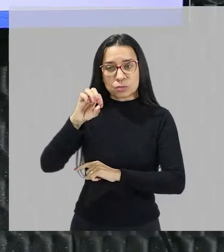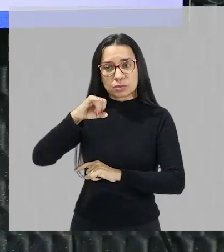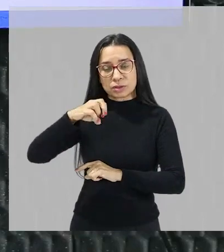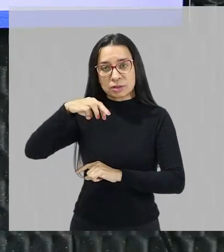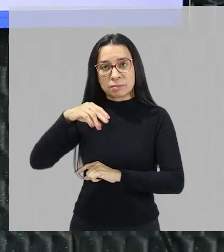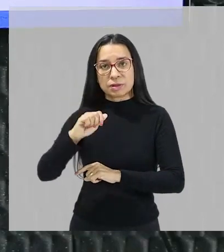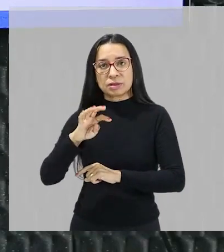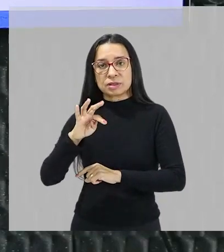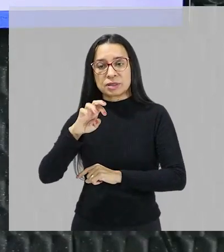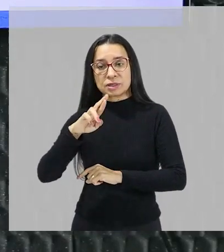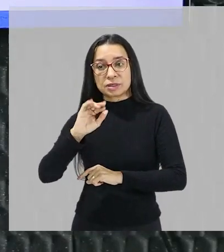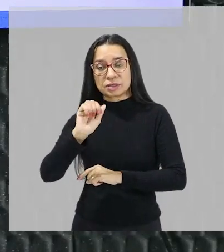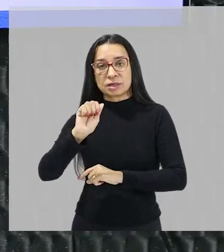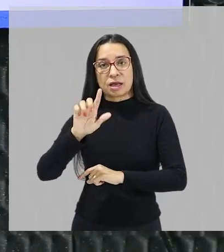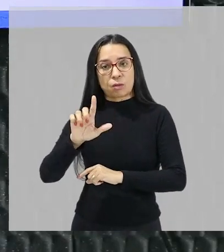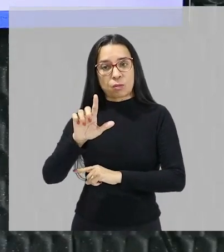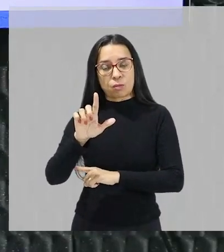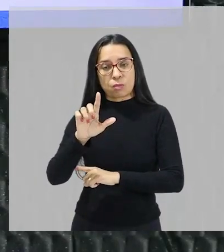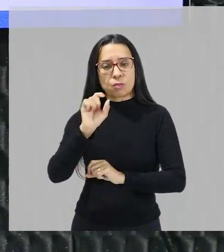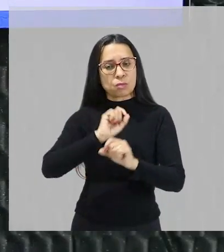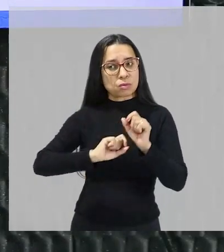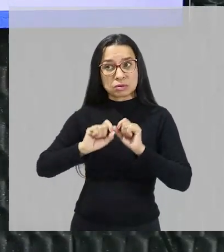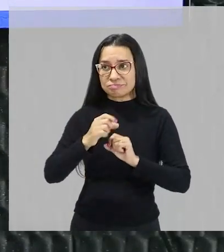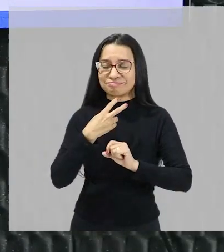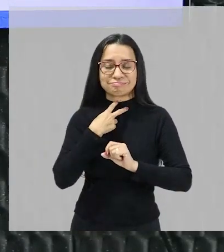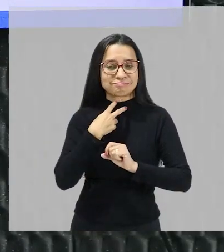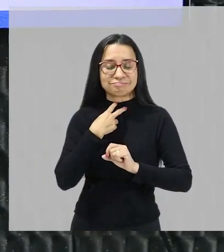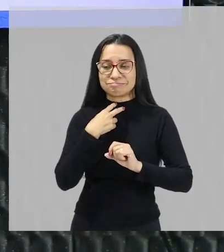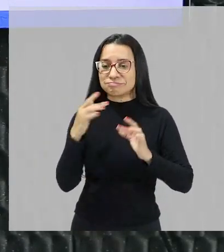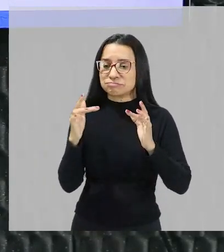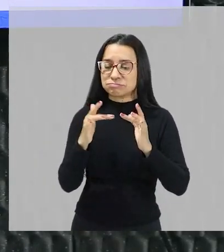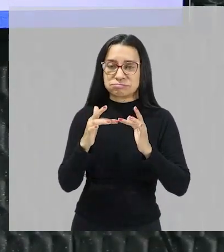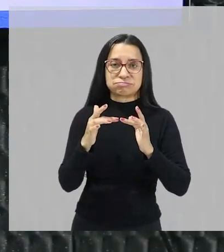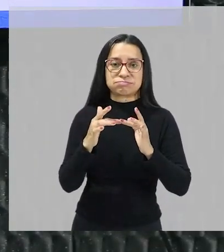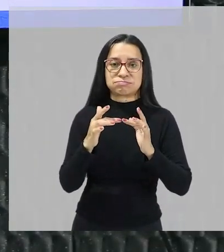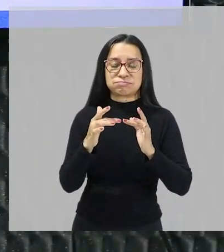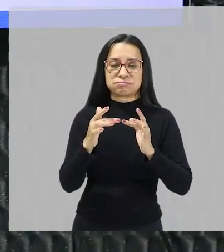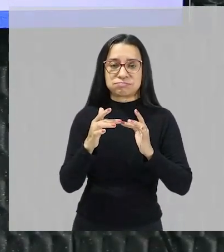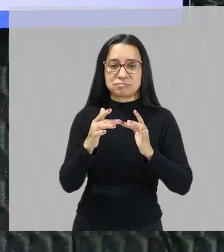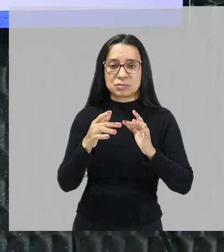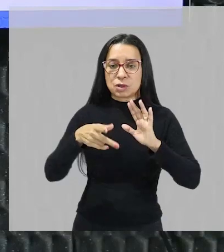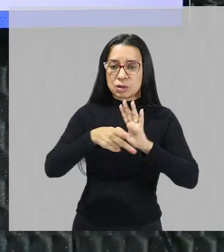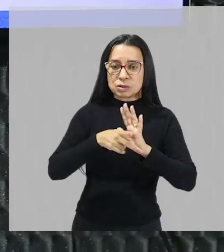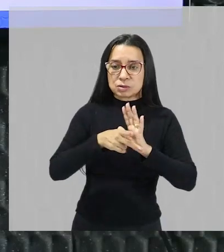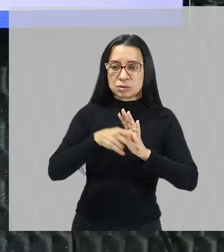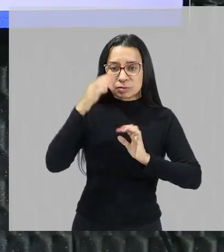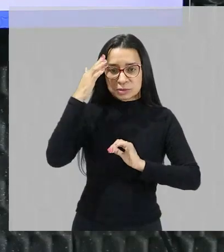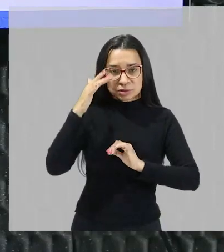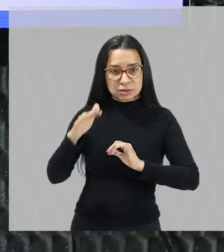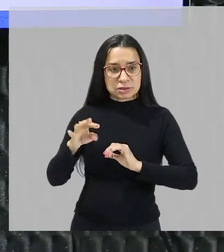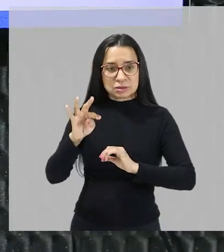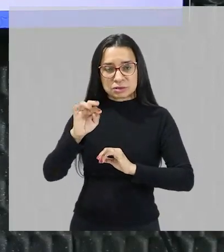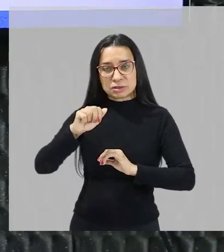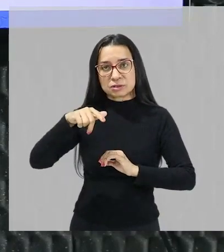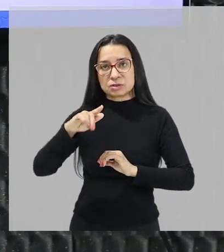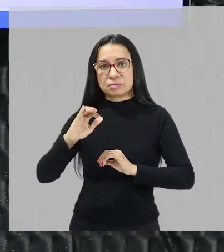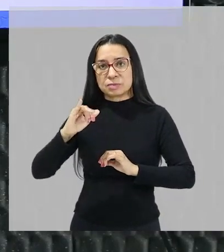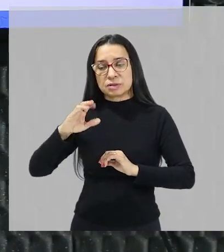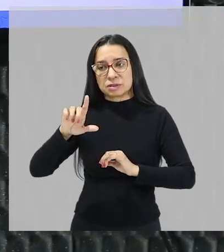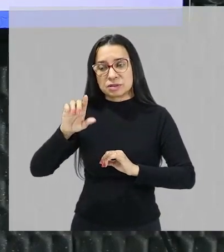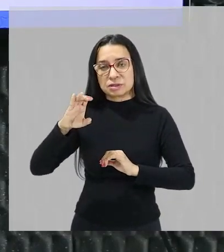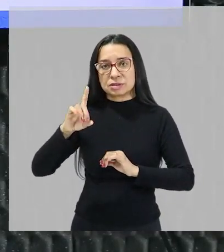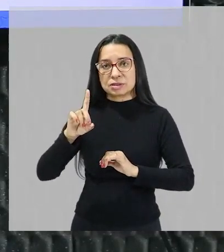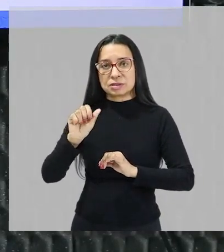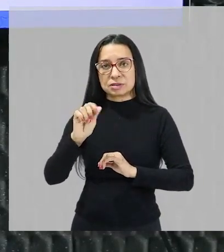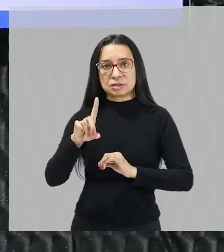imaterial. O que é uma coisa imaterial? É o que você não pode tocar. Então as próprias ideias de tangibilidade e